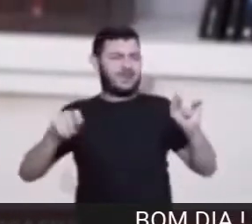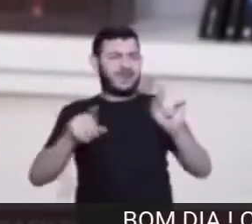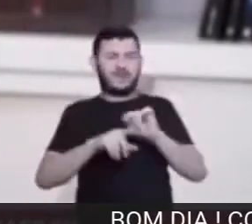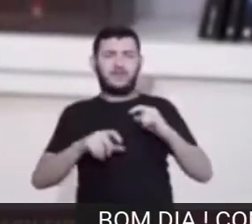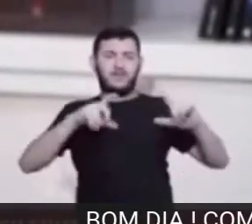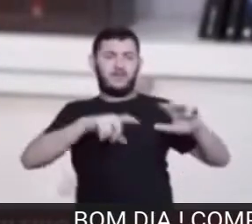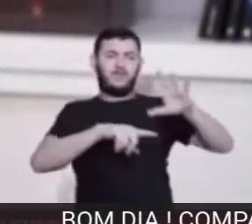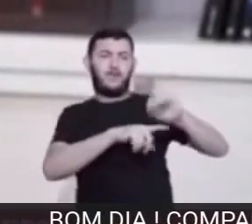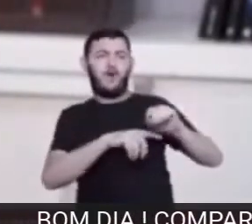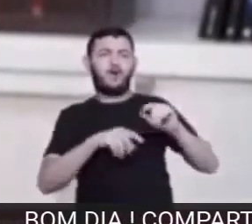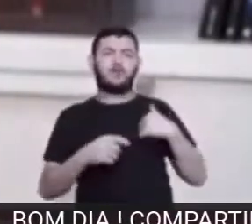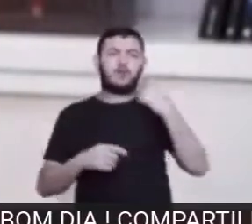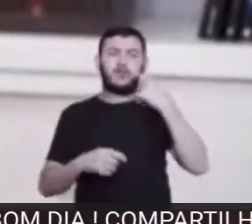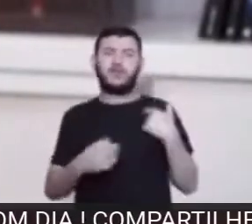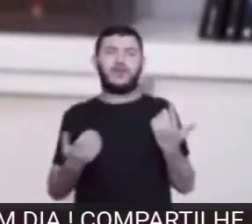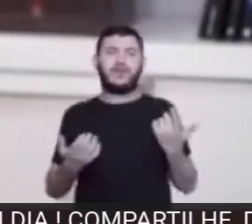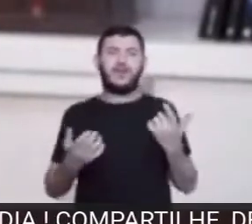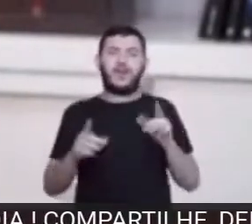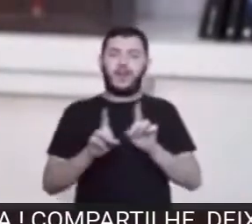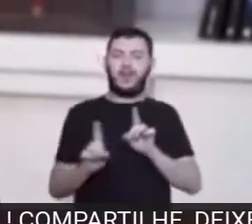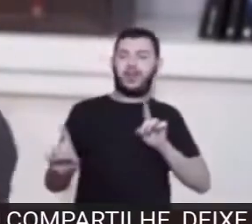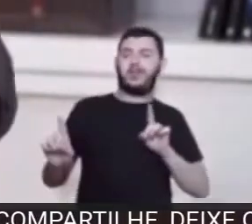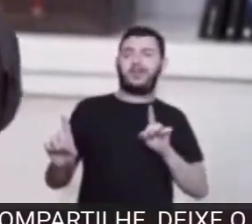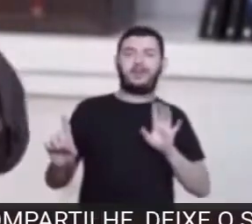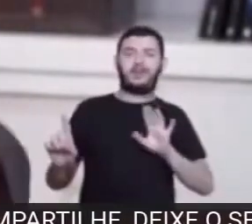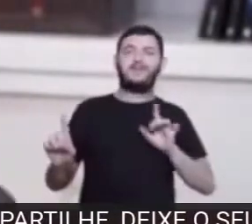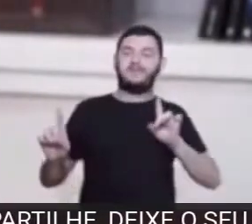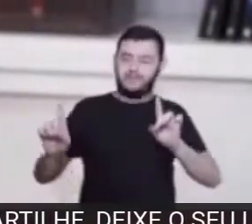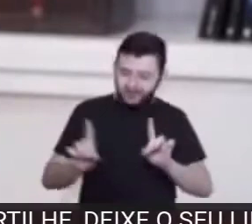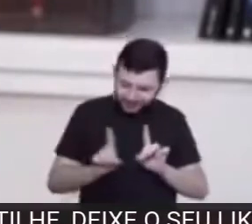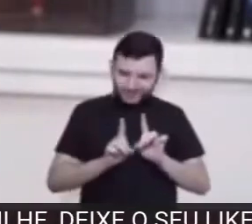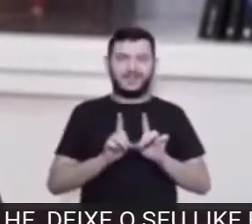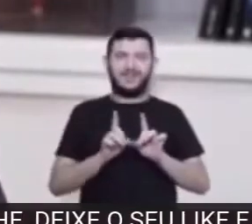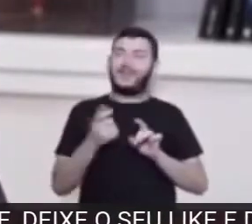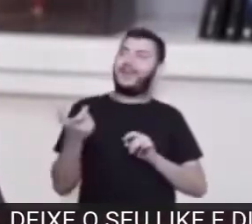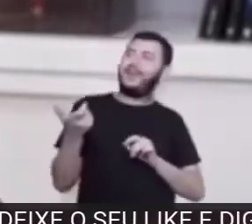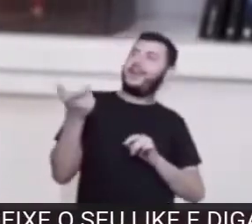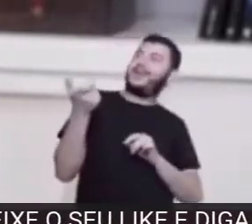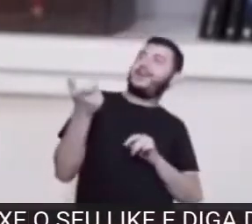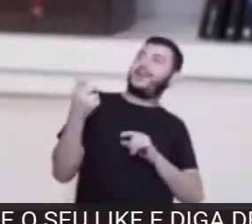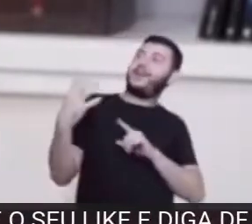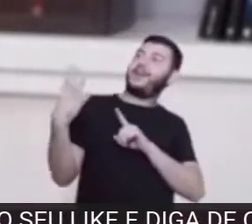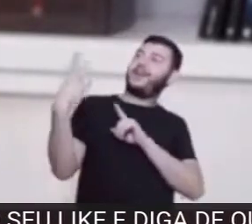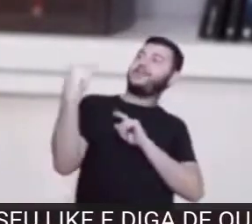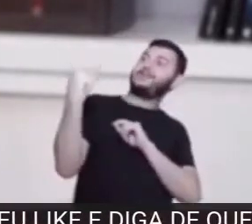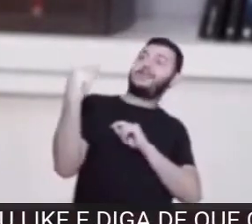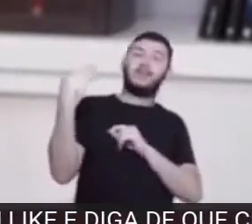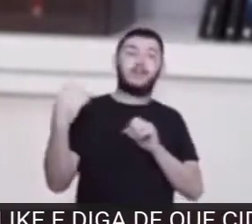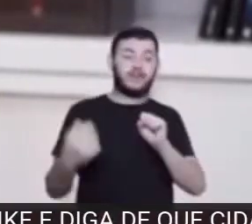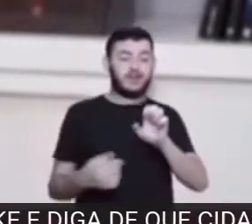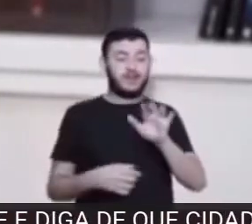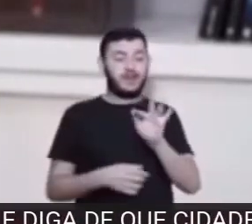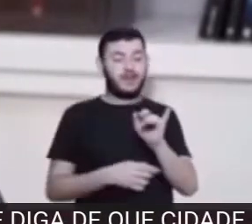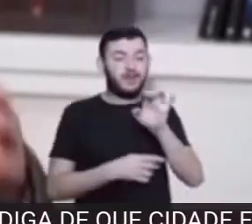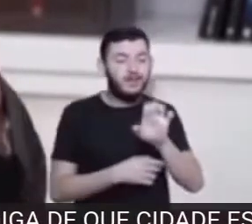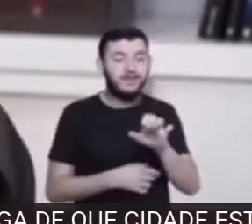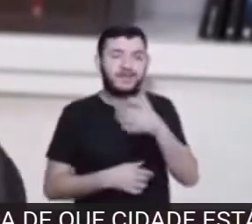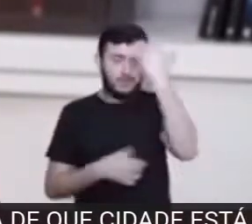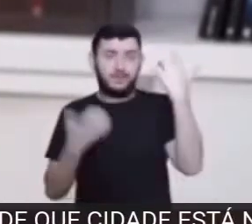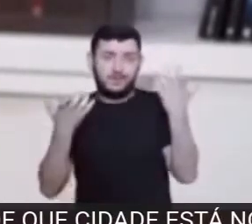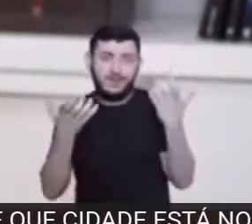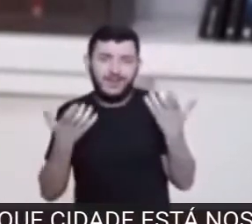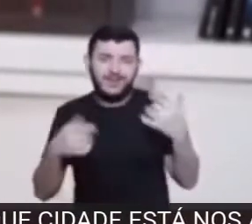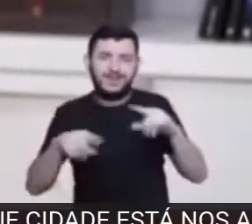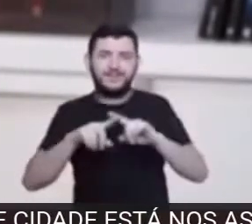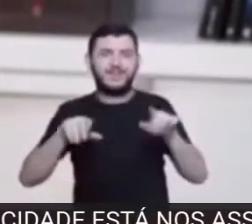fazer selfie com o seu celular. Nem o Stuka, as pessoas querem que tire uma foto. O Stuka fica com essa máquina bonita que ele